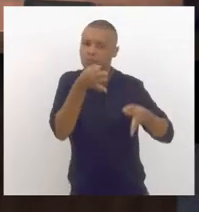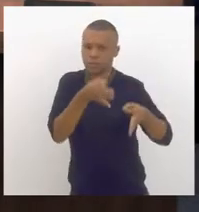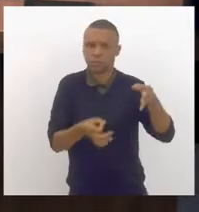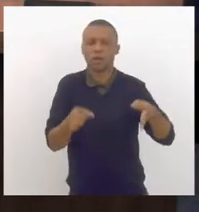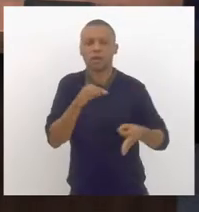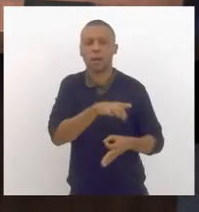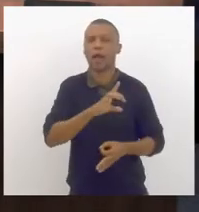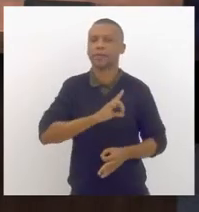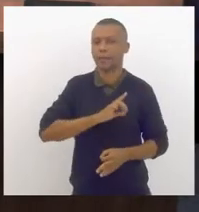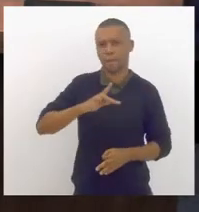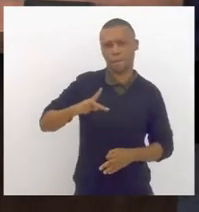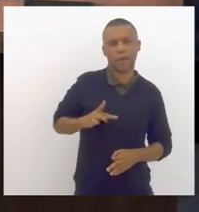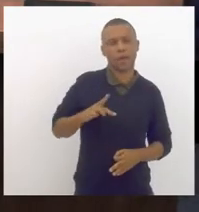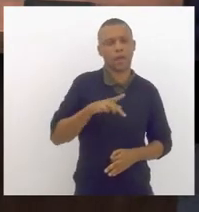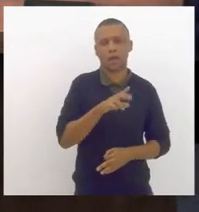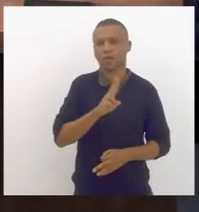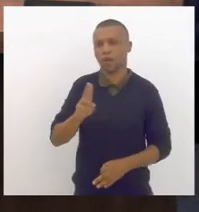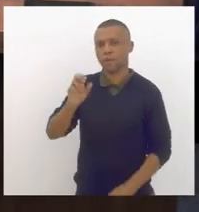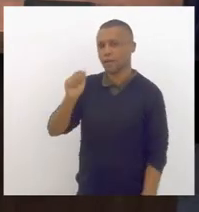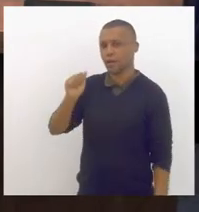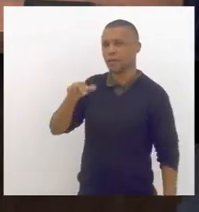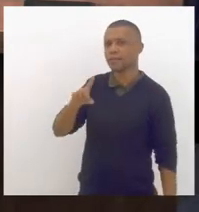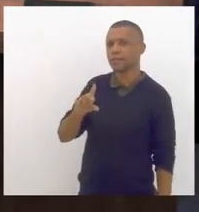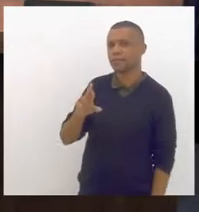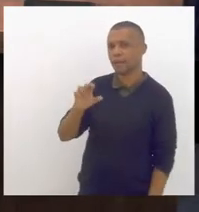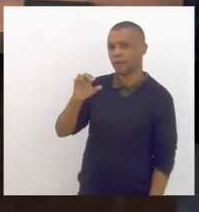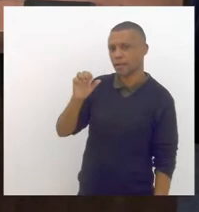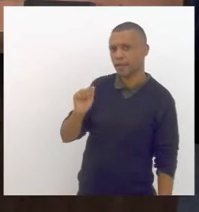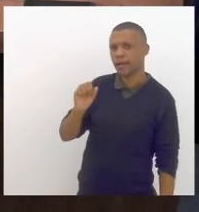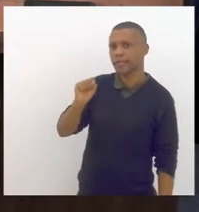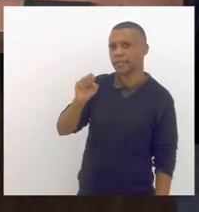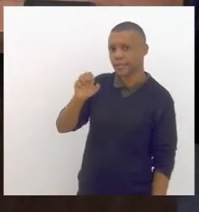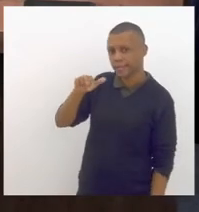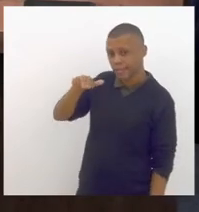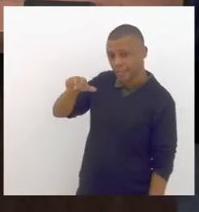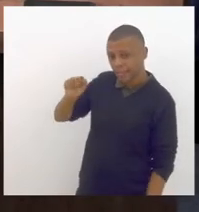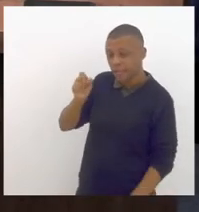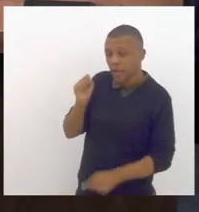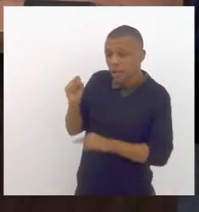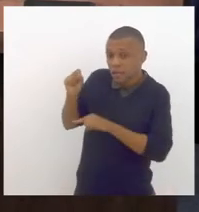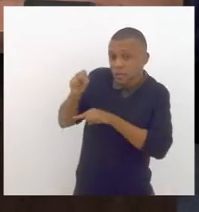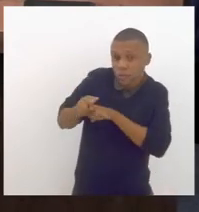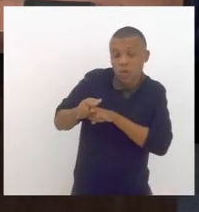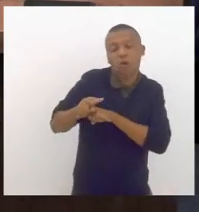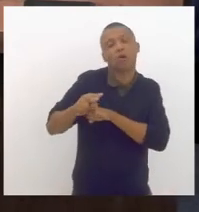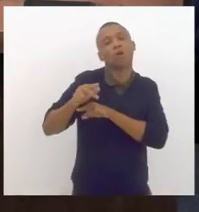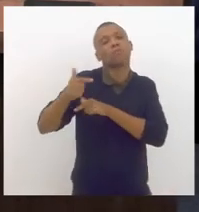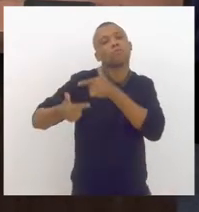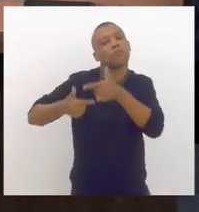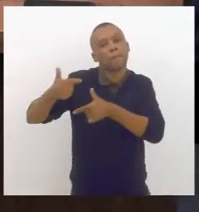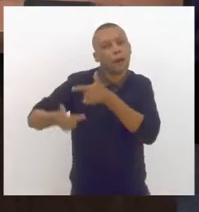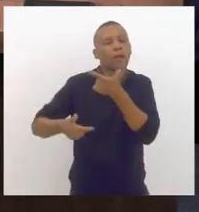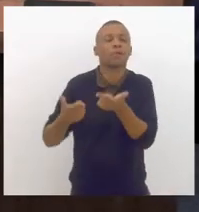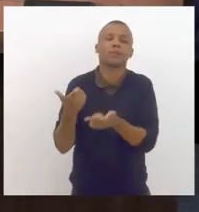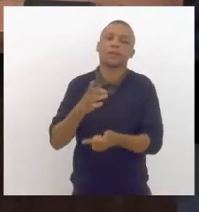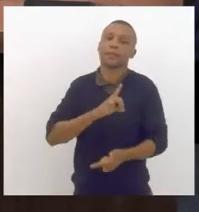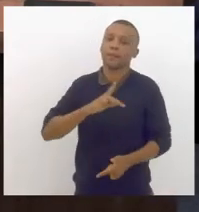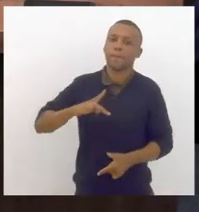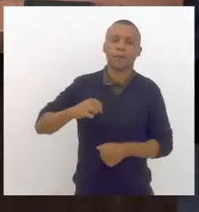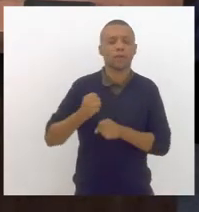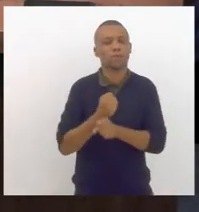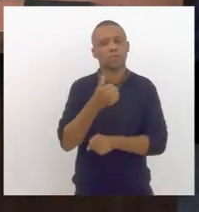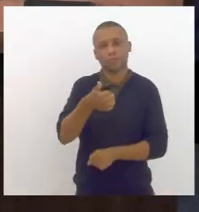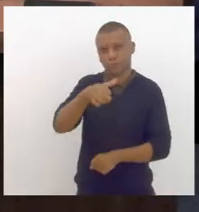à defensora Andréa Sena. Defensora Andréa Sena, que ingressou na Defensoria Pública no ano de